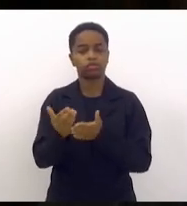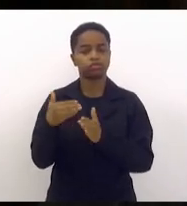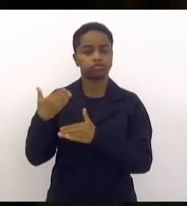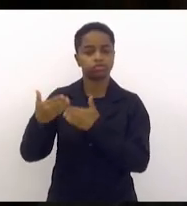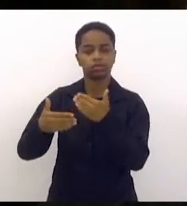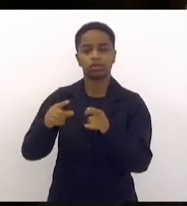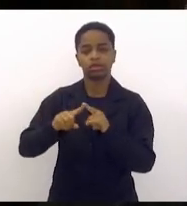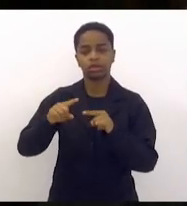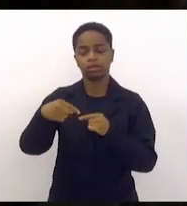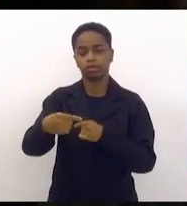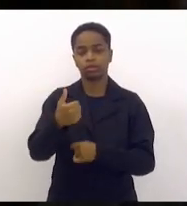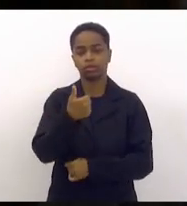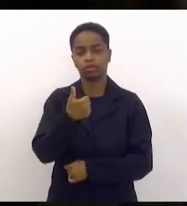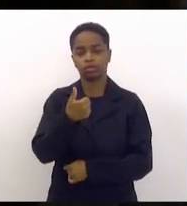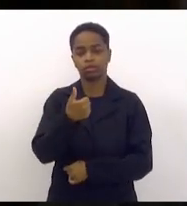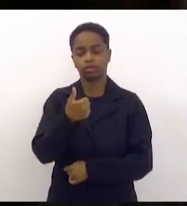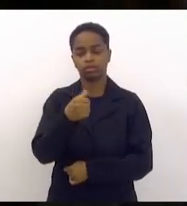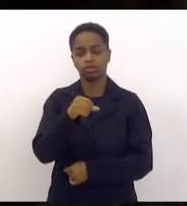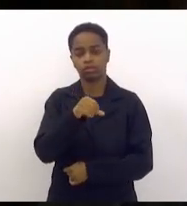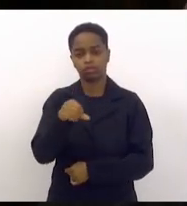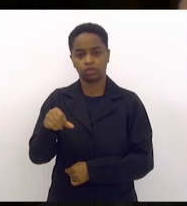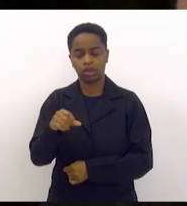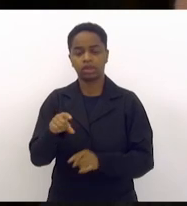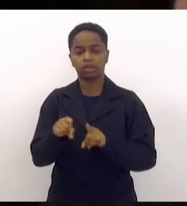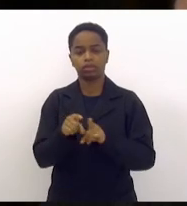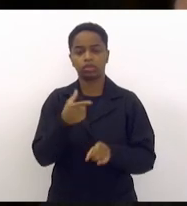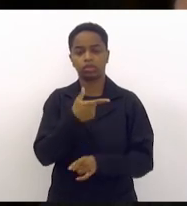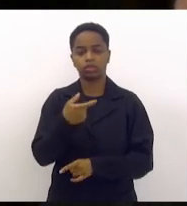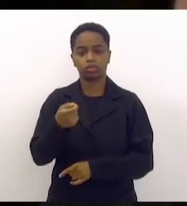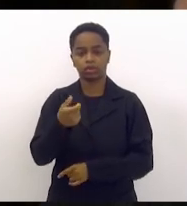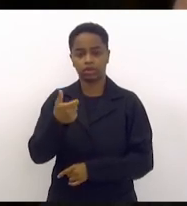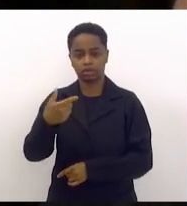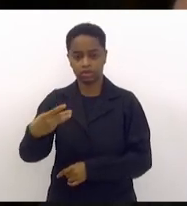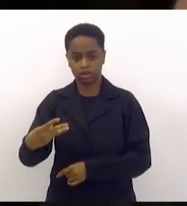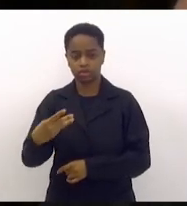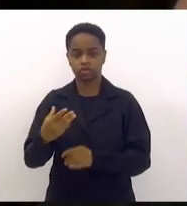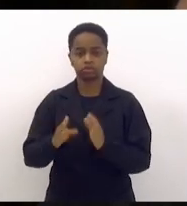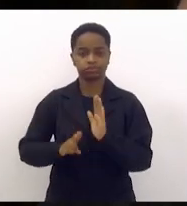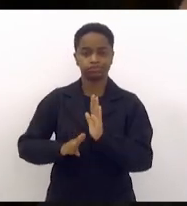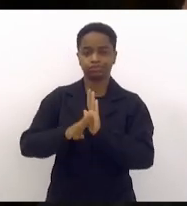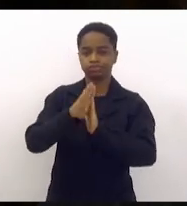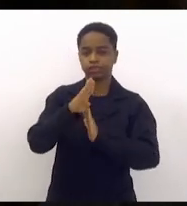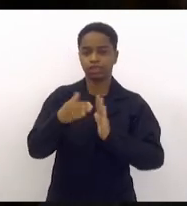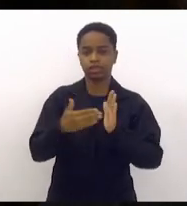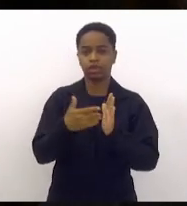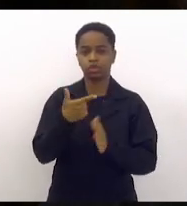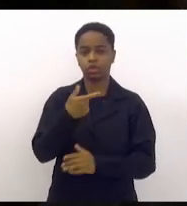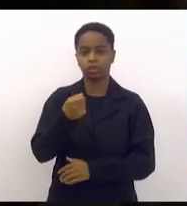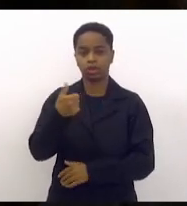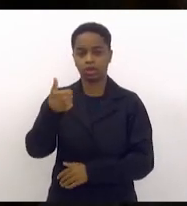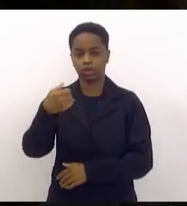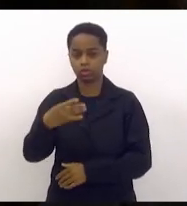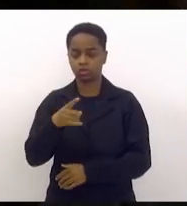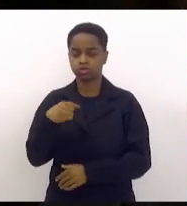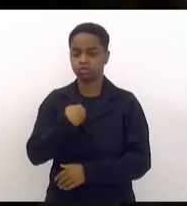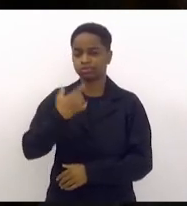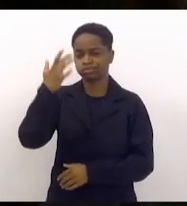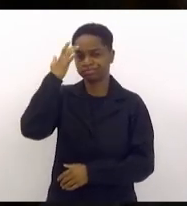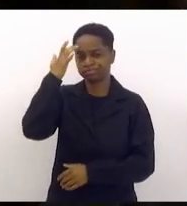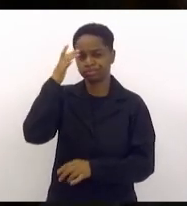99 para cá e de 2003 demos aquele grande impulso que foi até 2014 com uma curva de aprendizado de